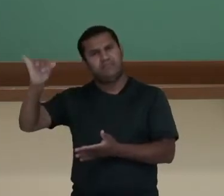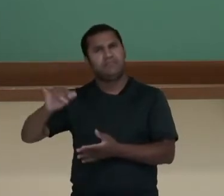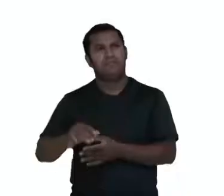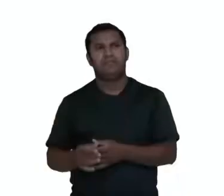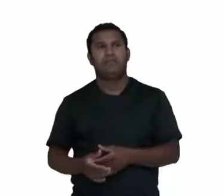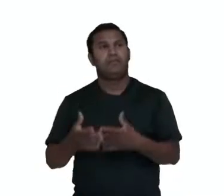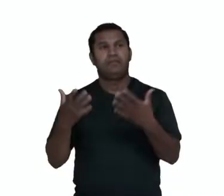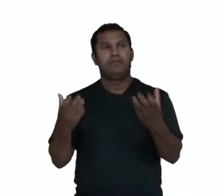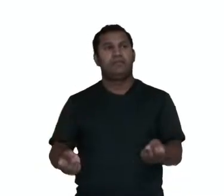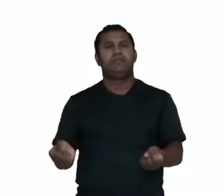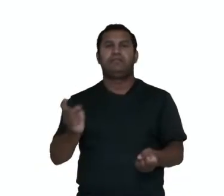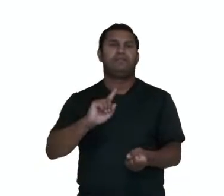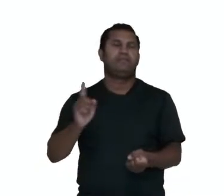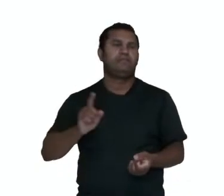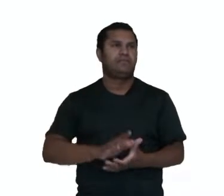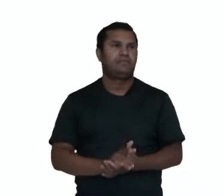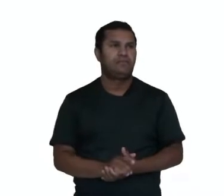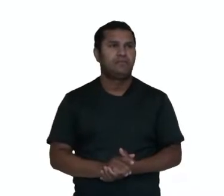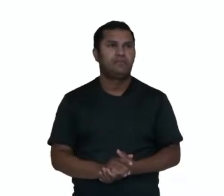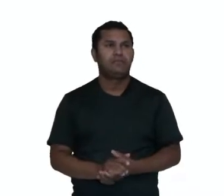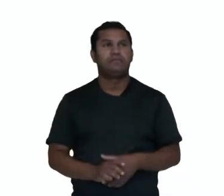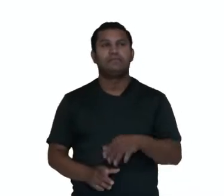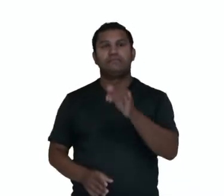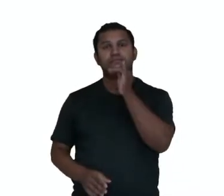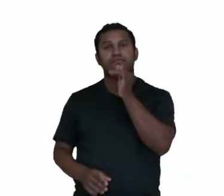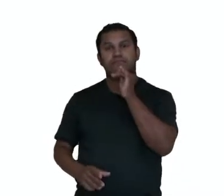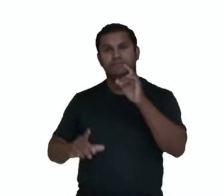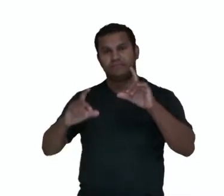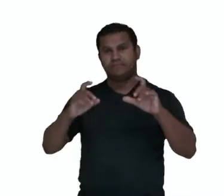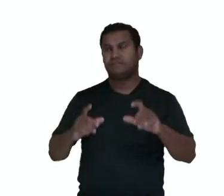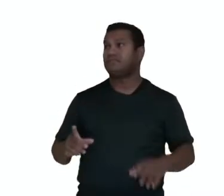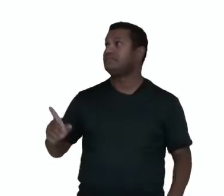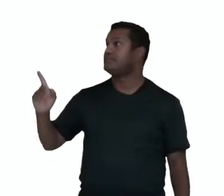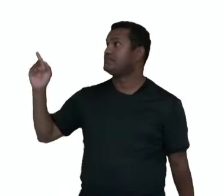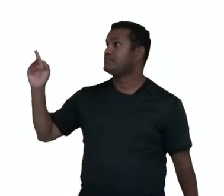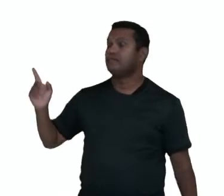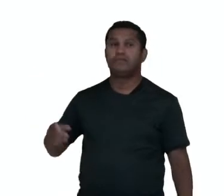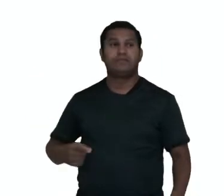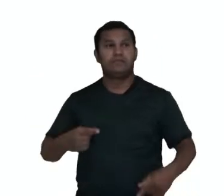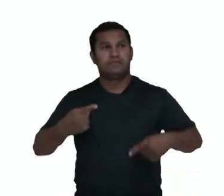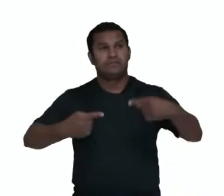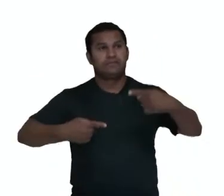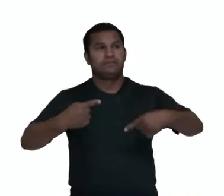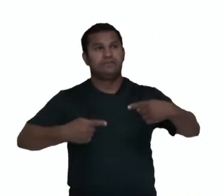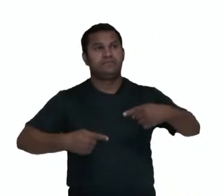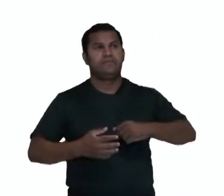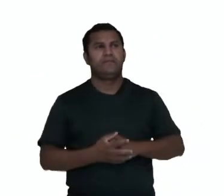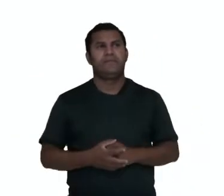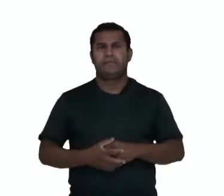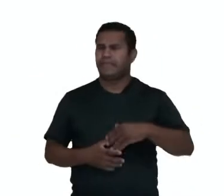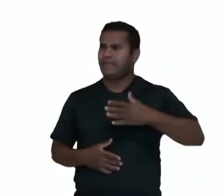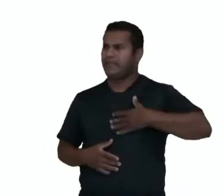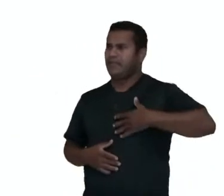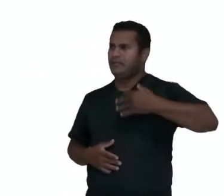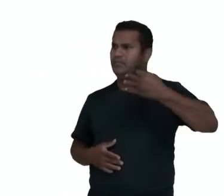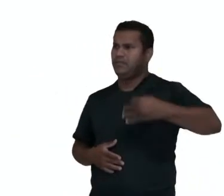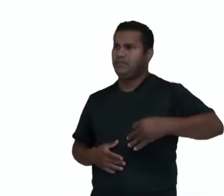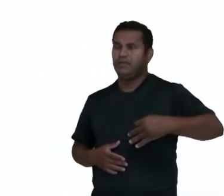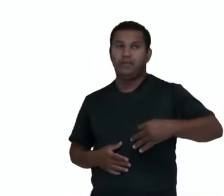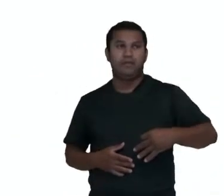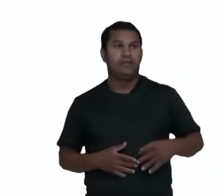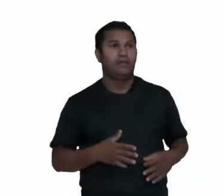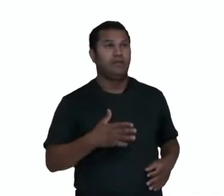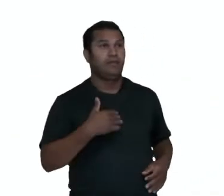uma charge, né? Esse é o meu certo e esse é o meu errado. São seus conceitos, são estranhos, né? E a gente